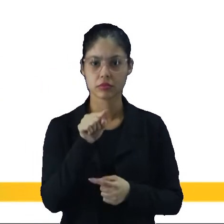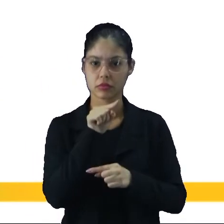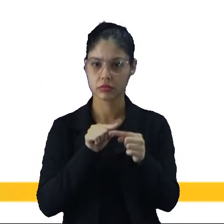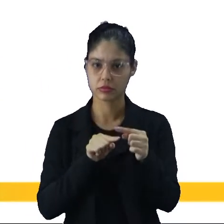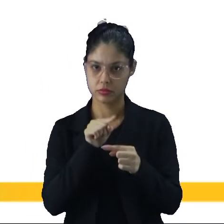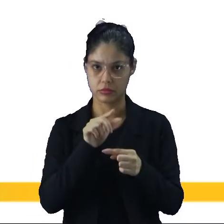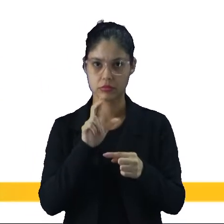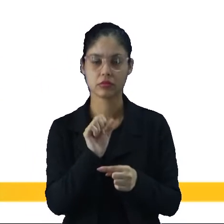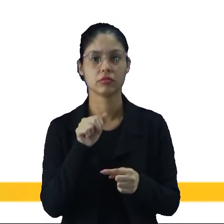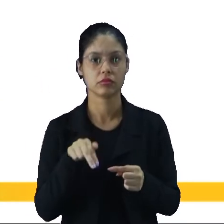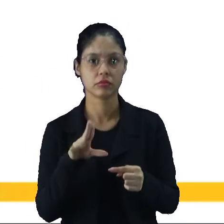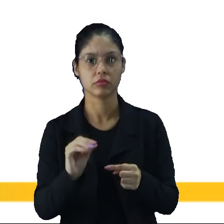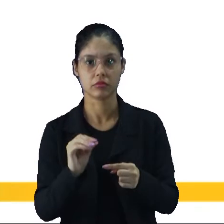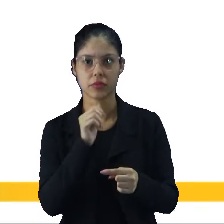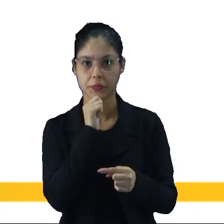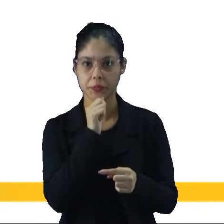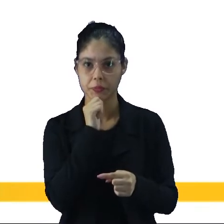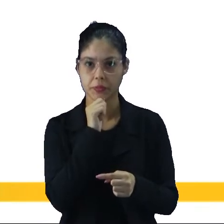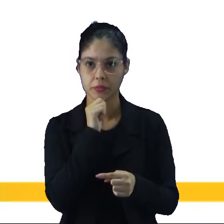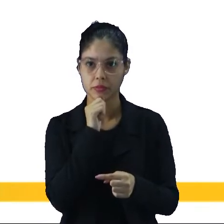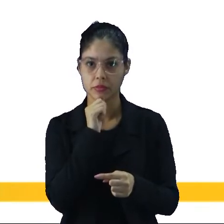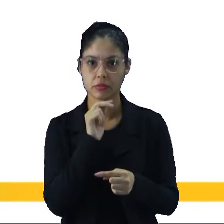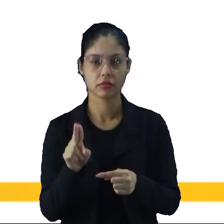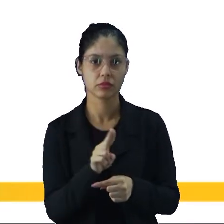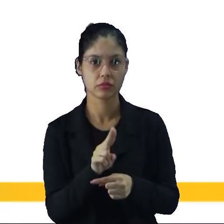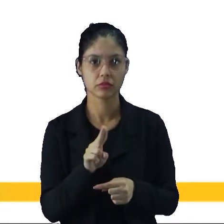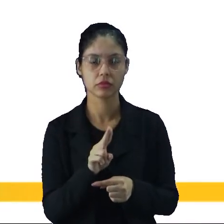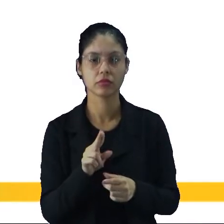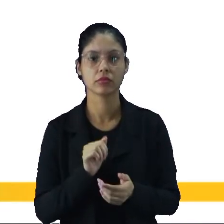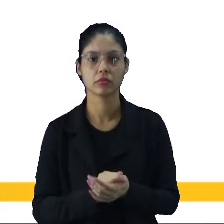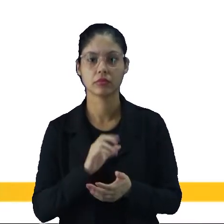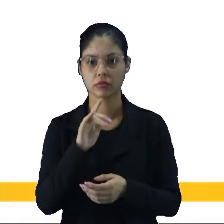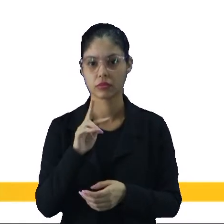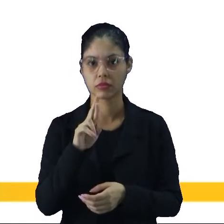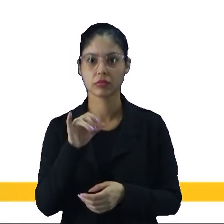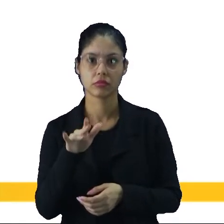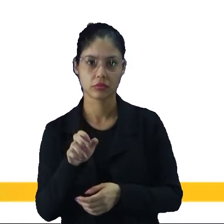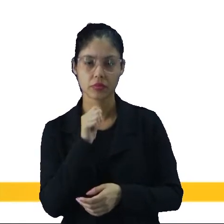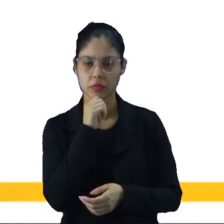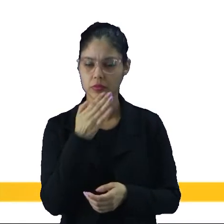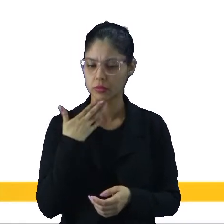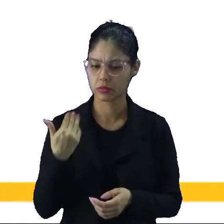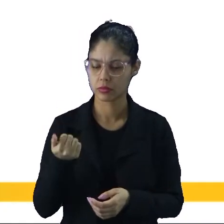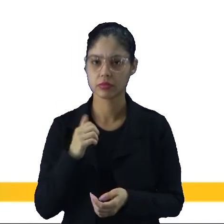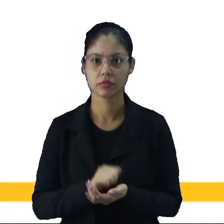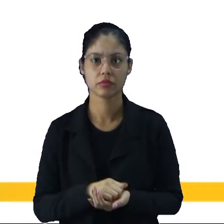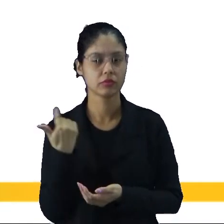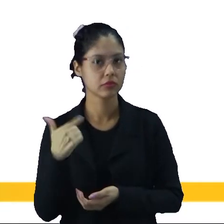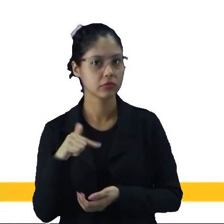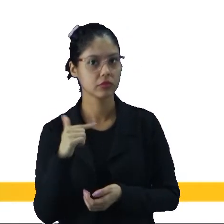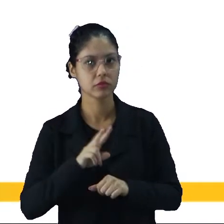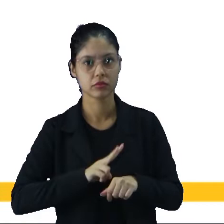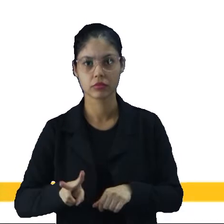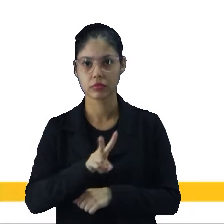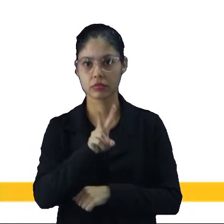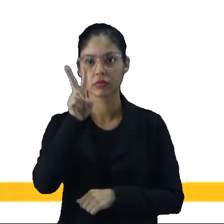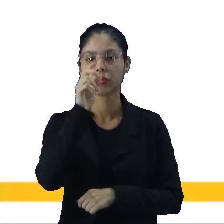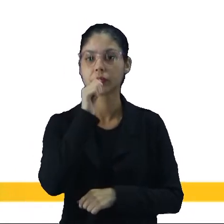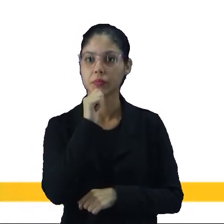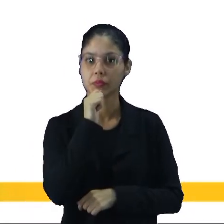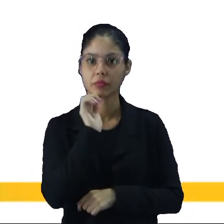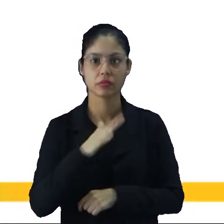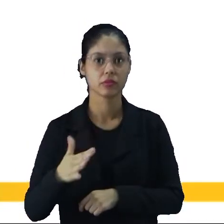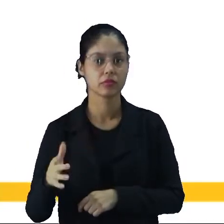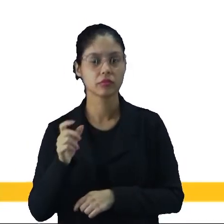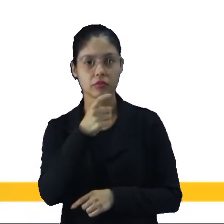seno pelo cosseno, você tem o que a gente chama de tangente. Para entender isso aqui, bacana, não existem valores para tangente